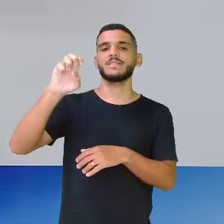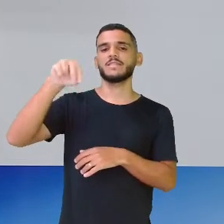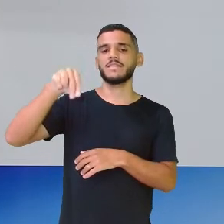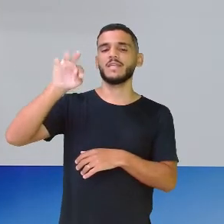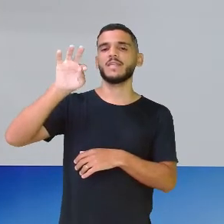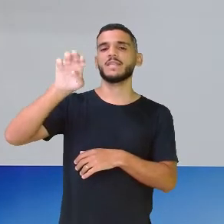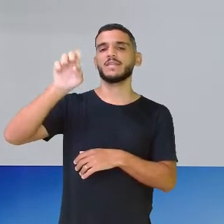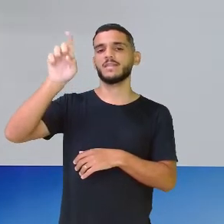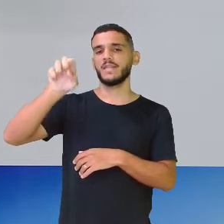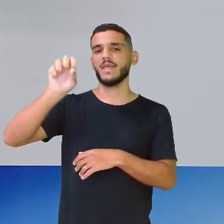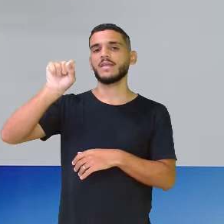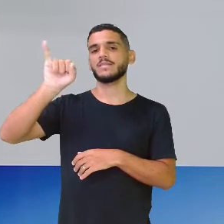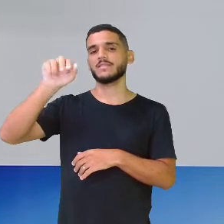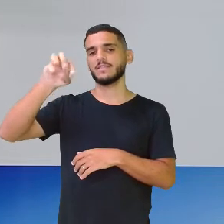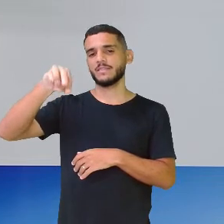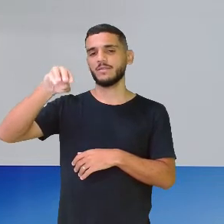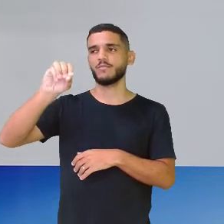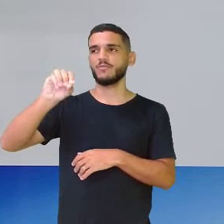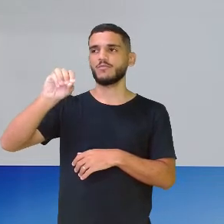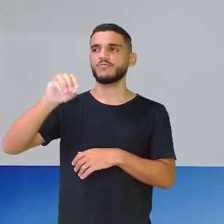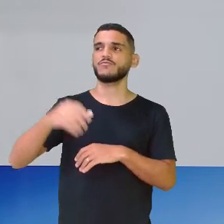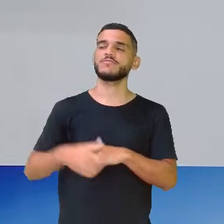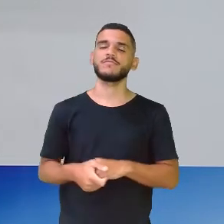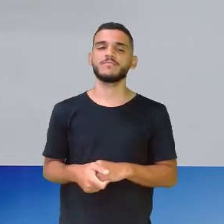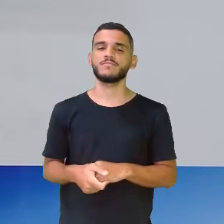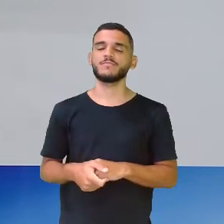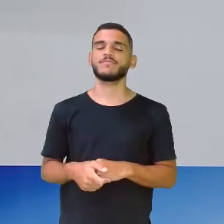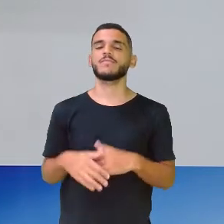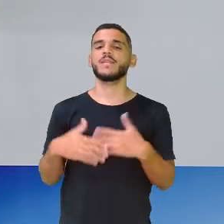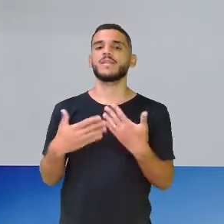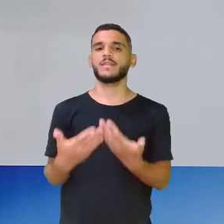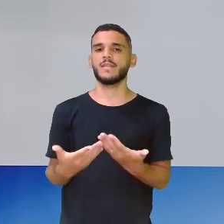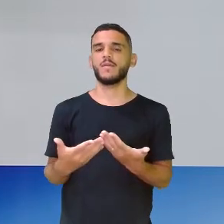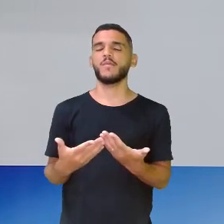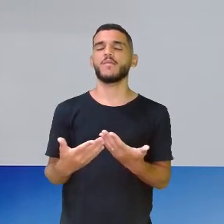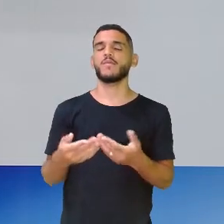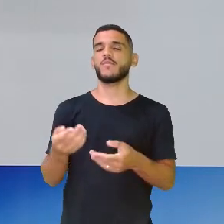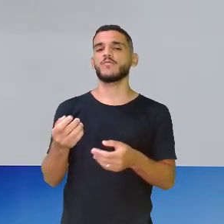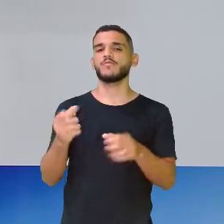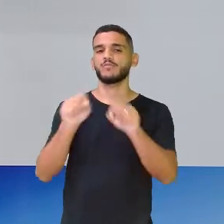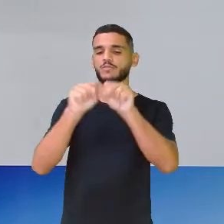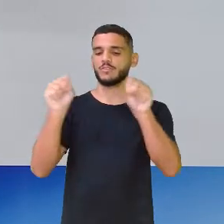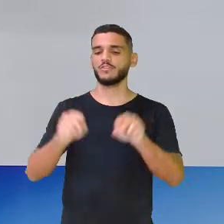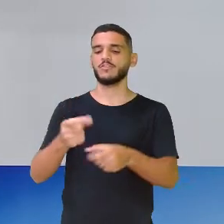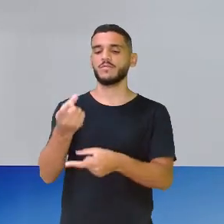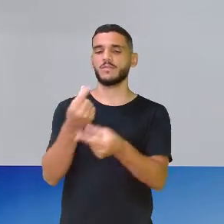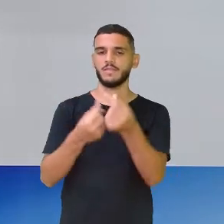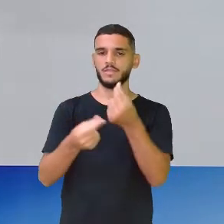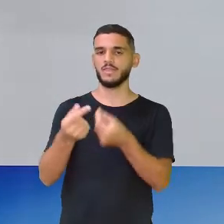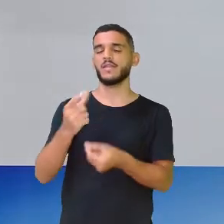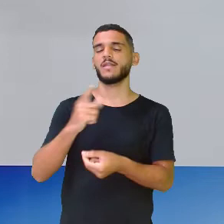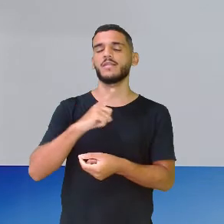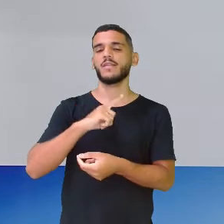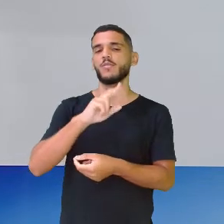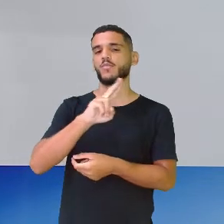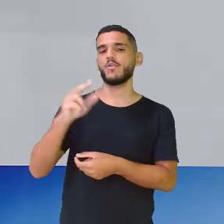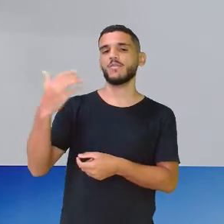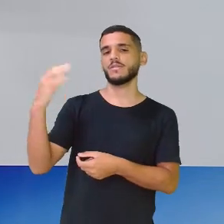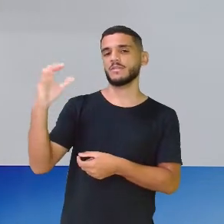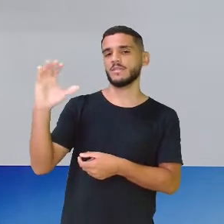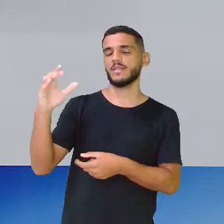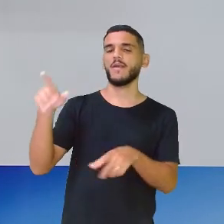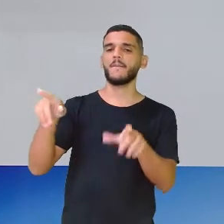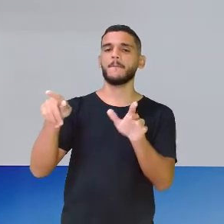sistema monetário se chama centavos, por isso. Tranquilo? E aqui eu tenho um milésimo, né?